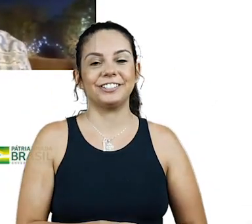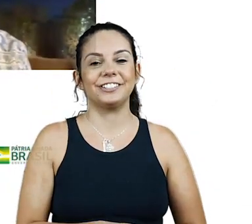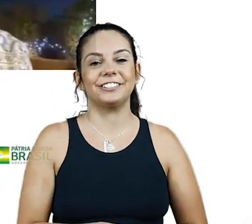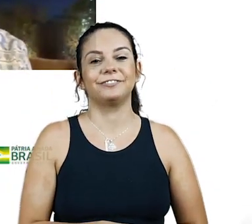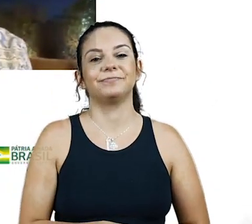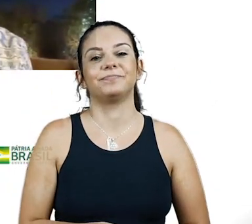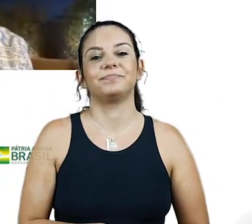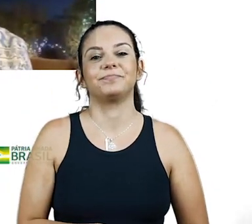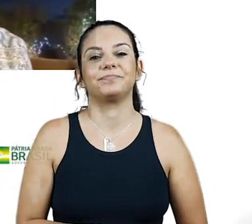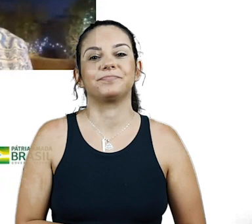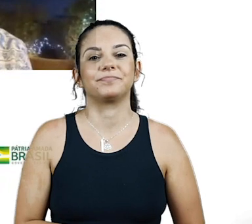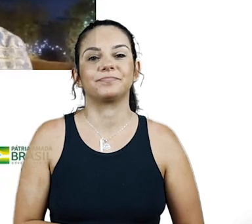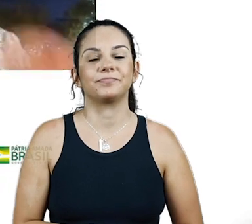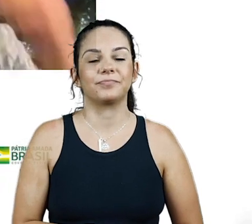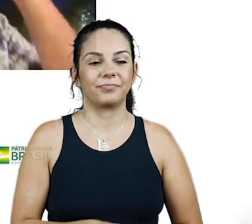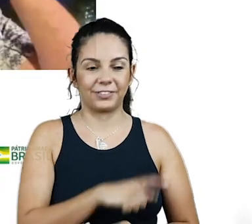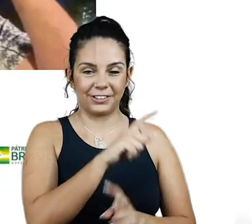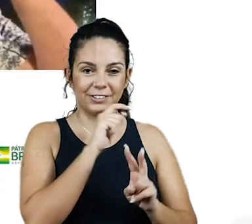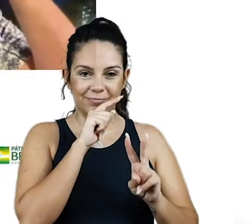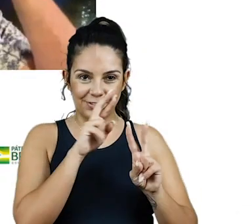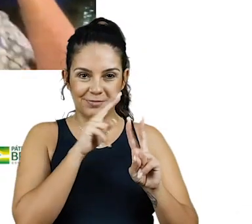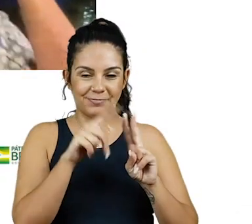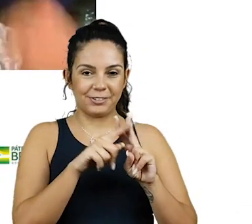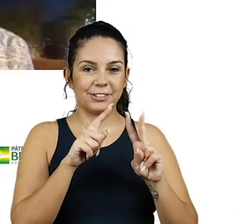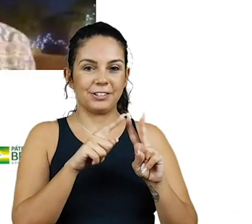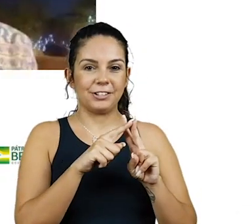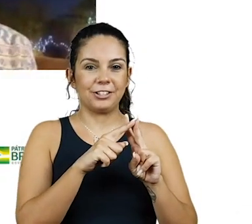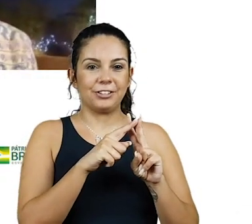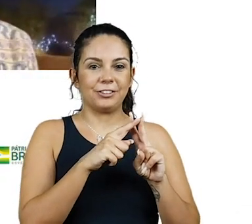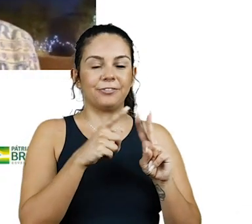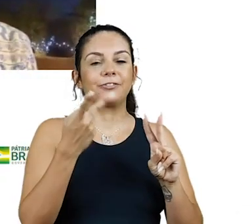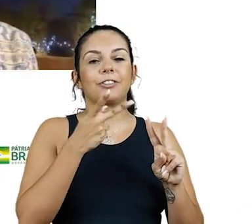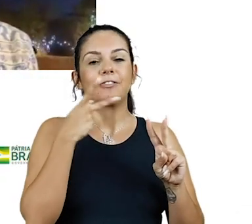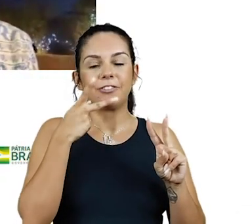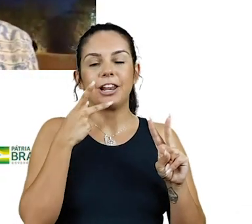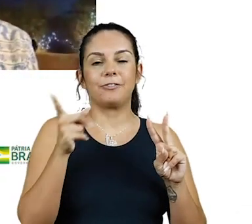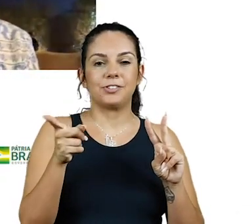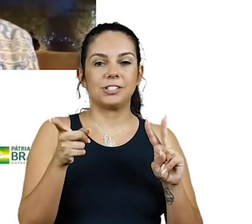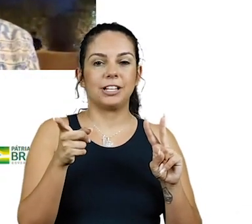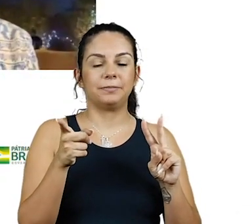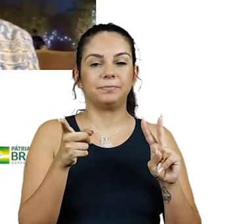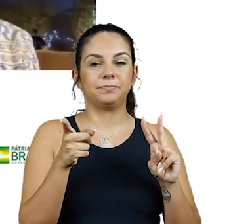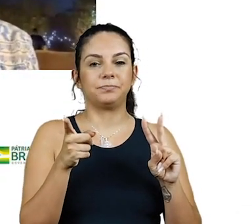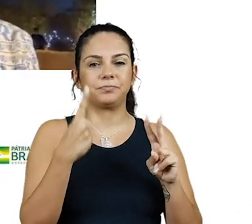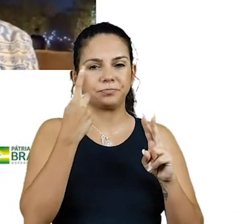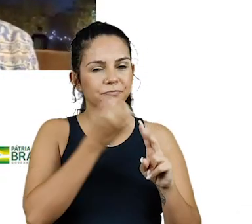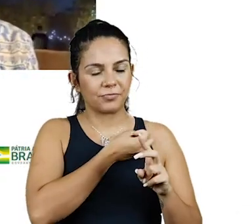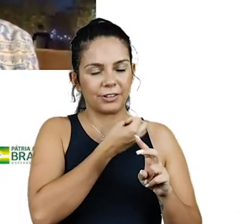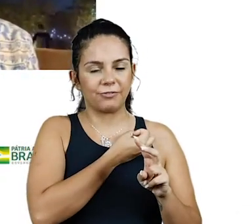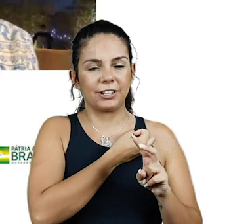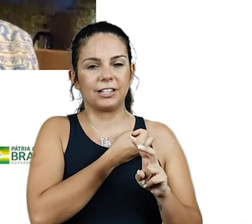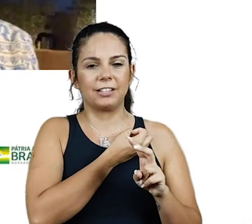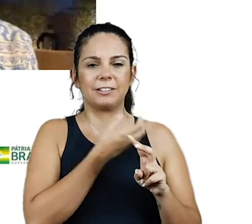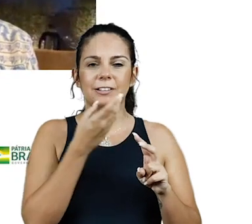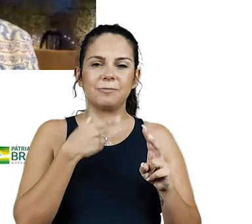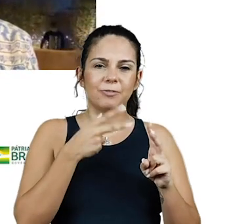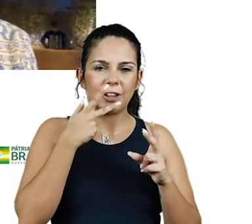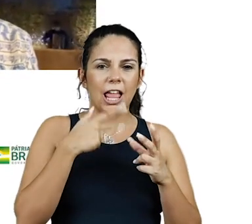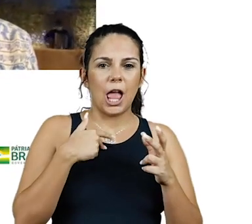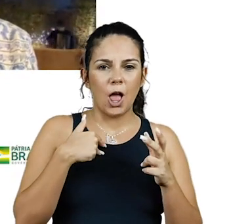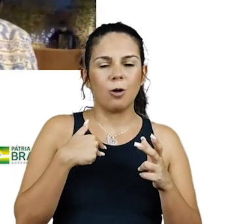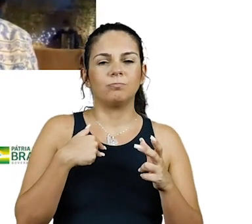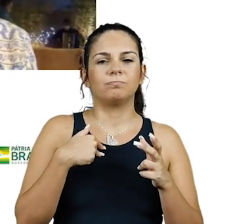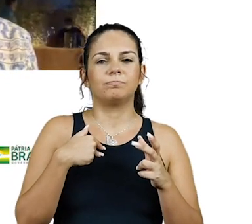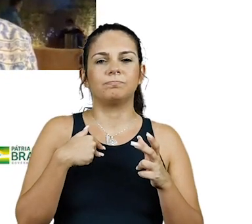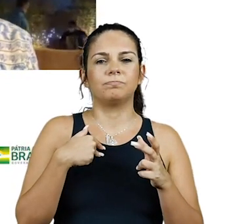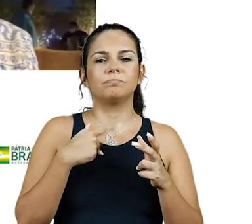lá. Querido, olha, primeiro assim, primeiro te desejar uma vida excelente aí nessa